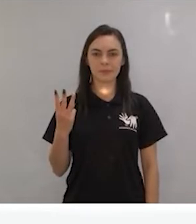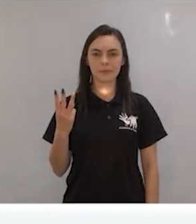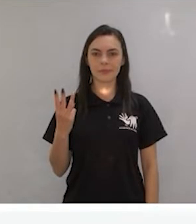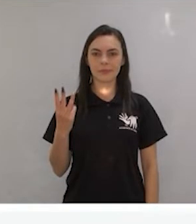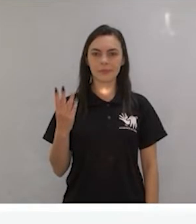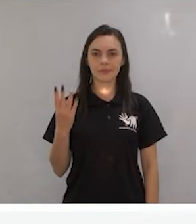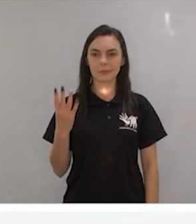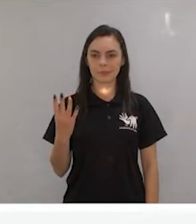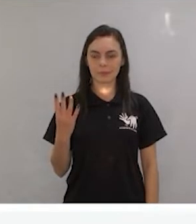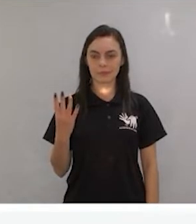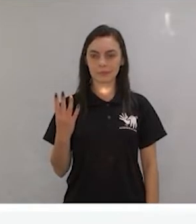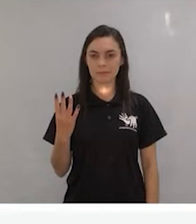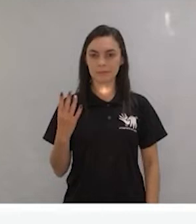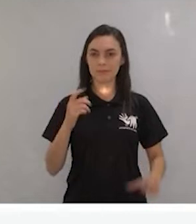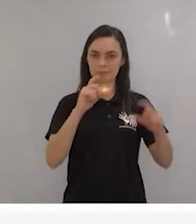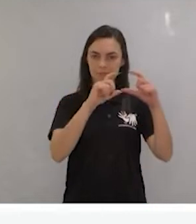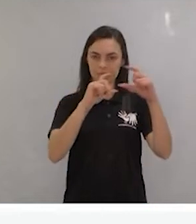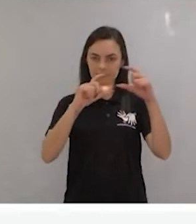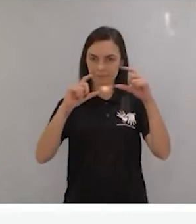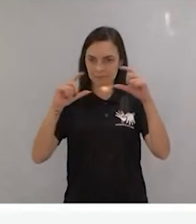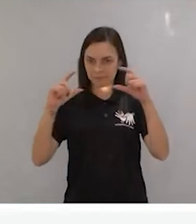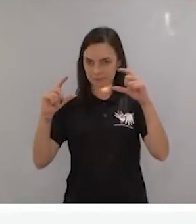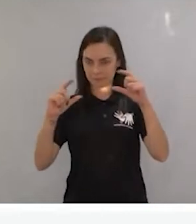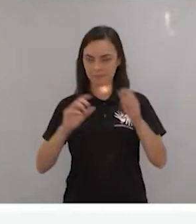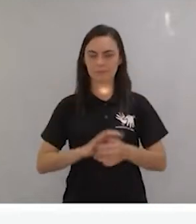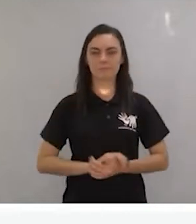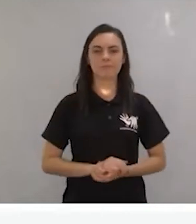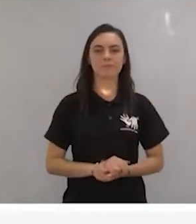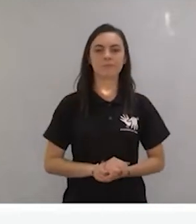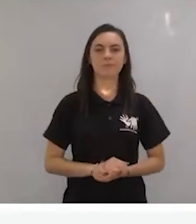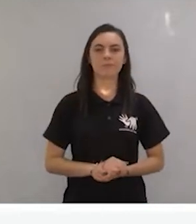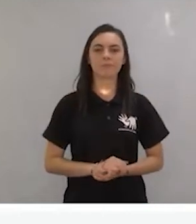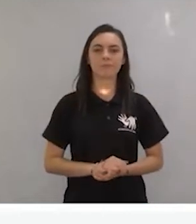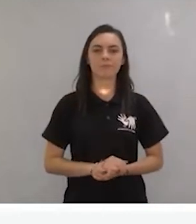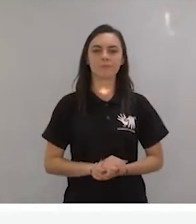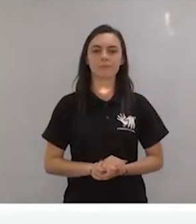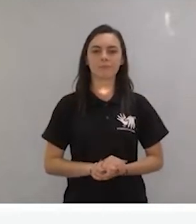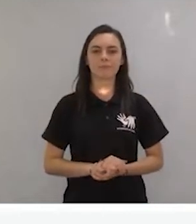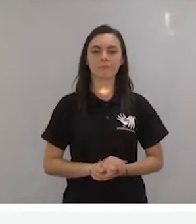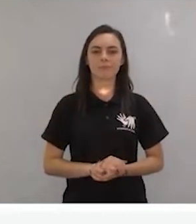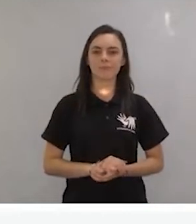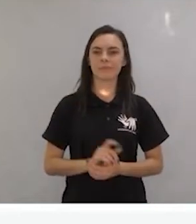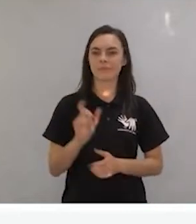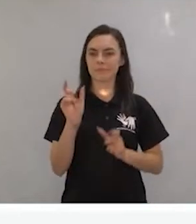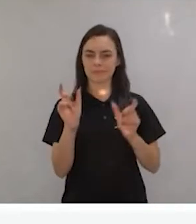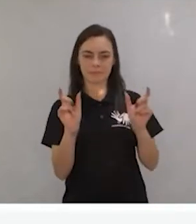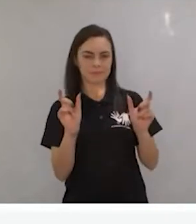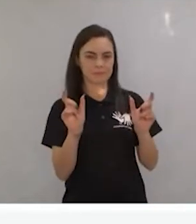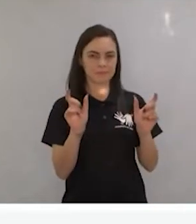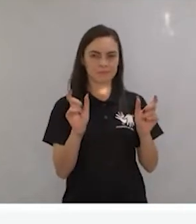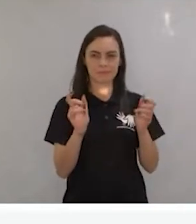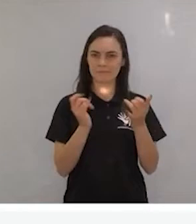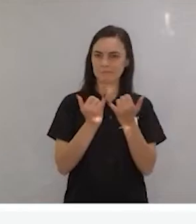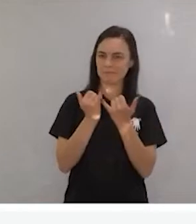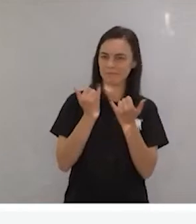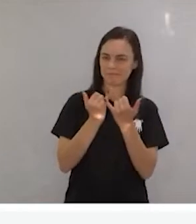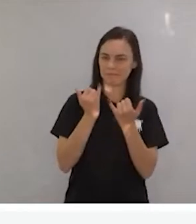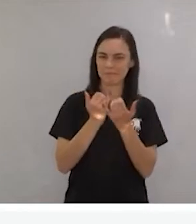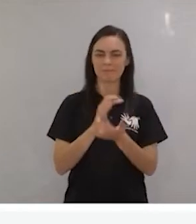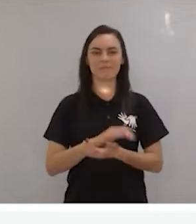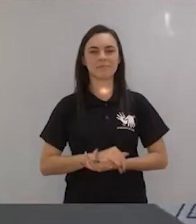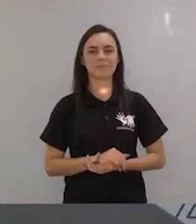três, quatro tirinhas. Quatro quadrinhos, desculpe. Que palavra é parecida? Inha, inha,